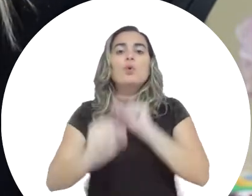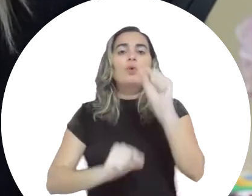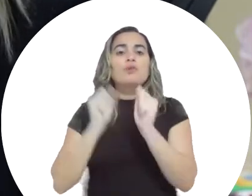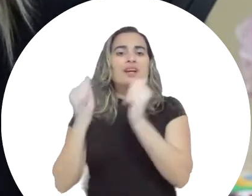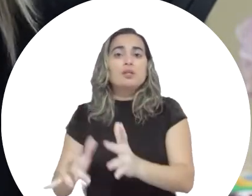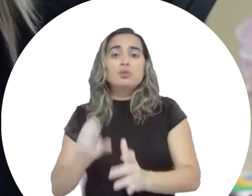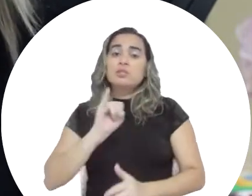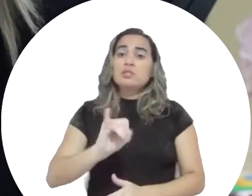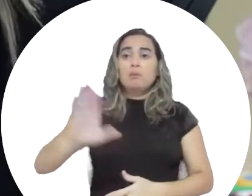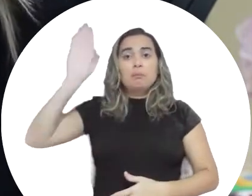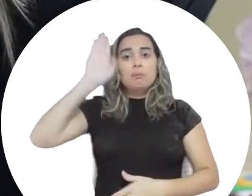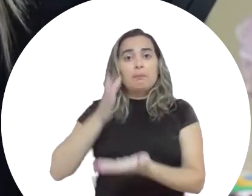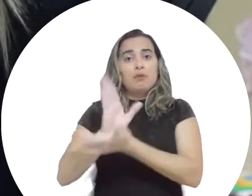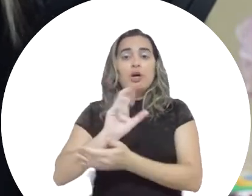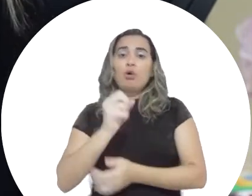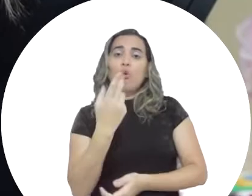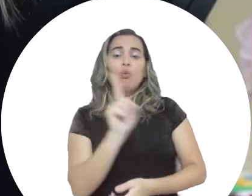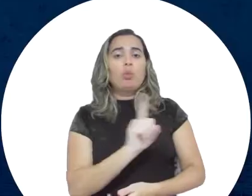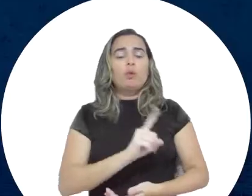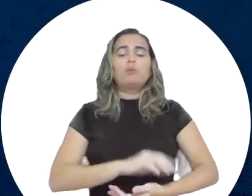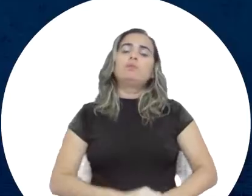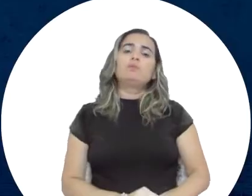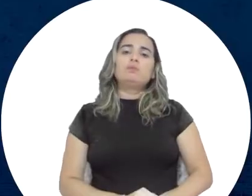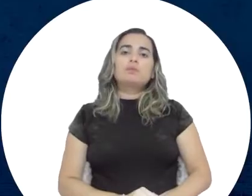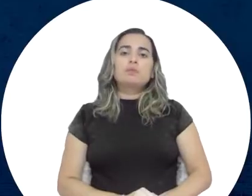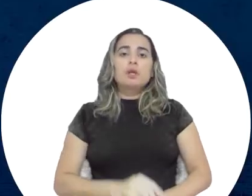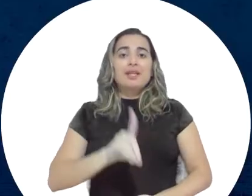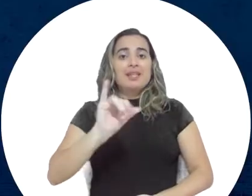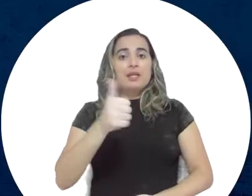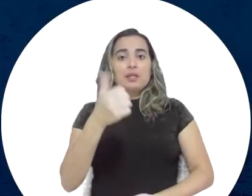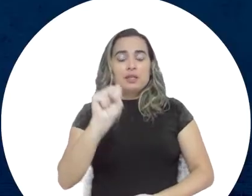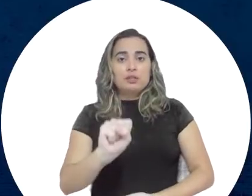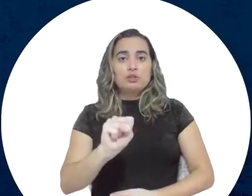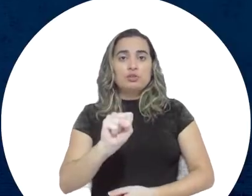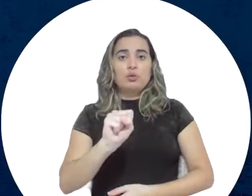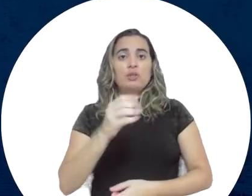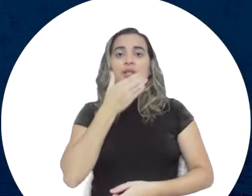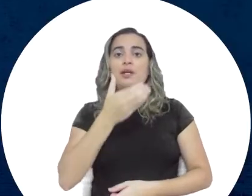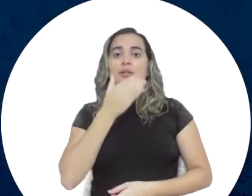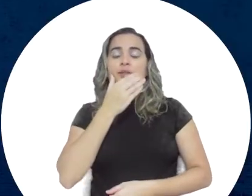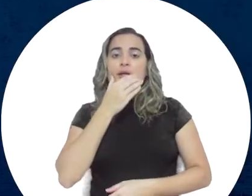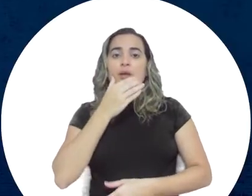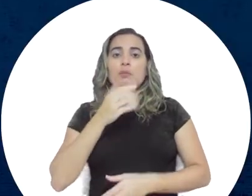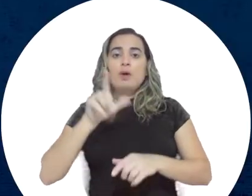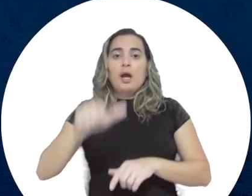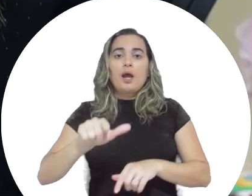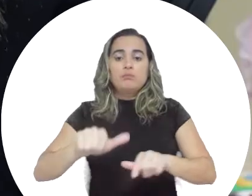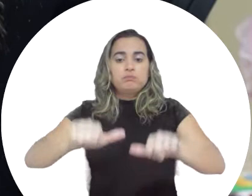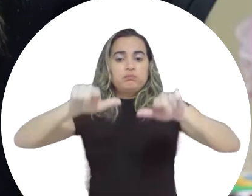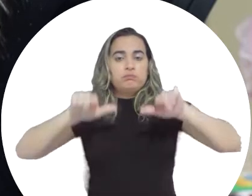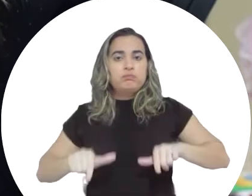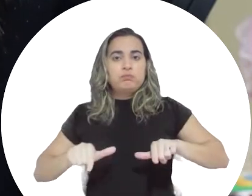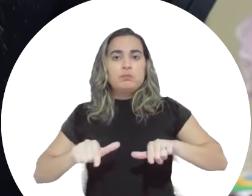contas, seja ele um candidato eleito ou não eleito. E em 18 de dezembro é o prazo final para a diplomação dos eleitos.